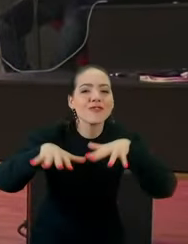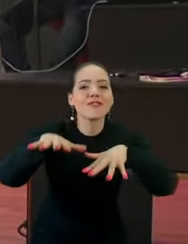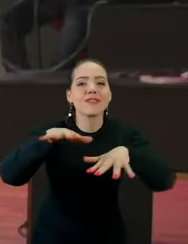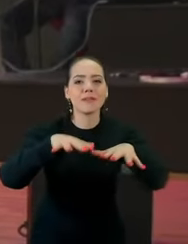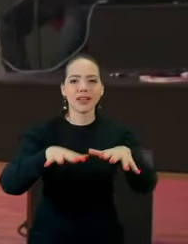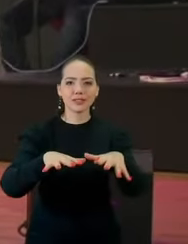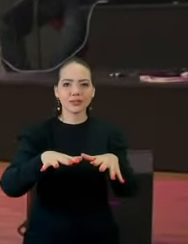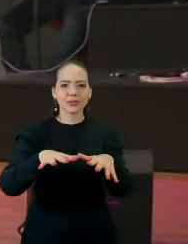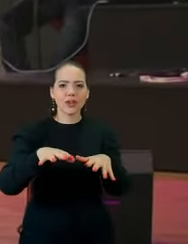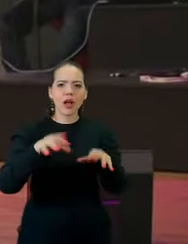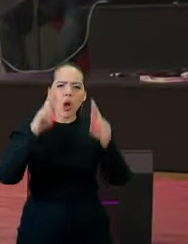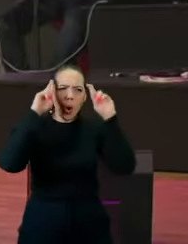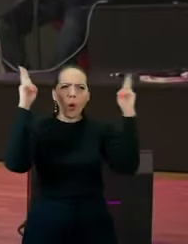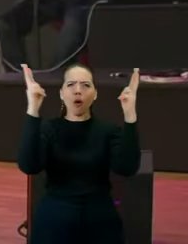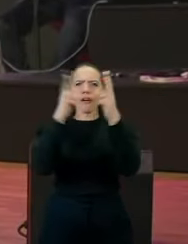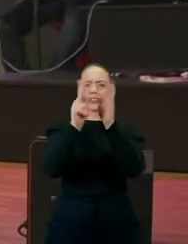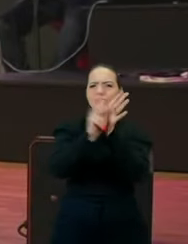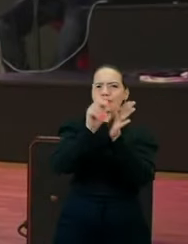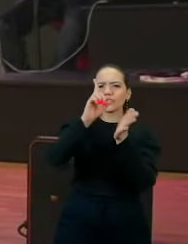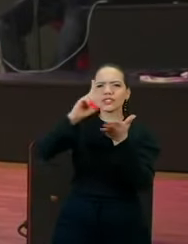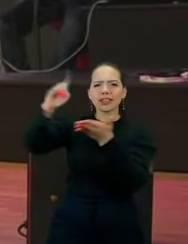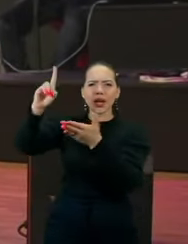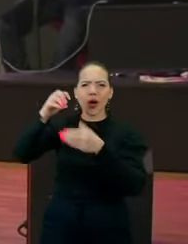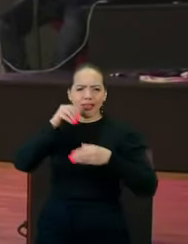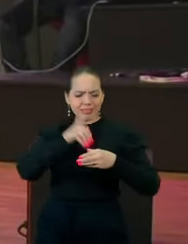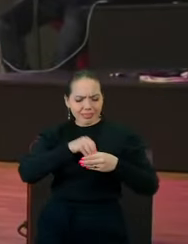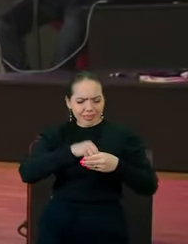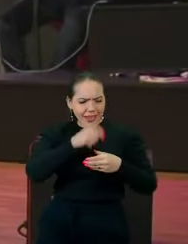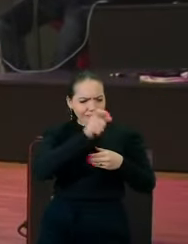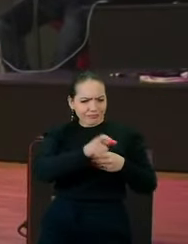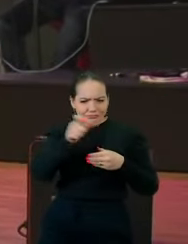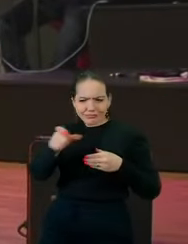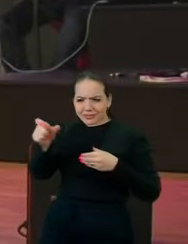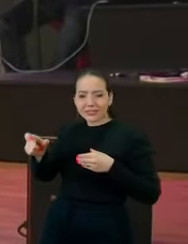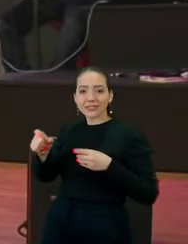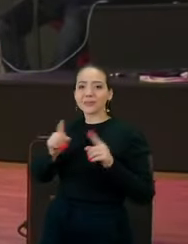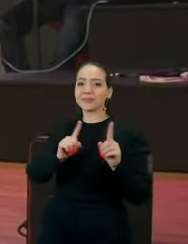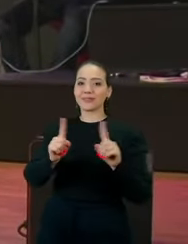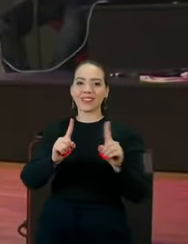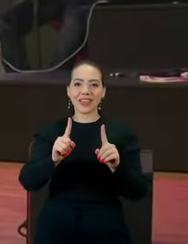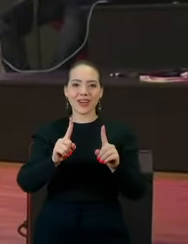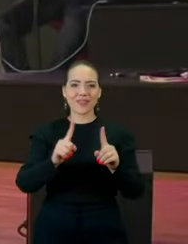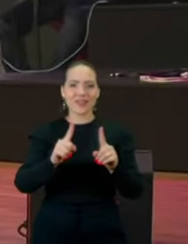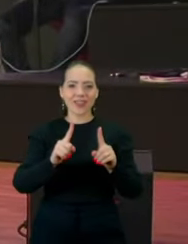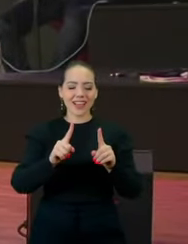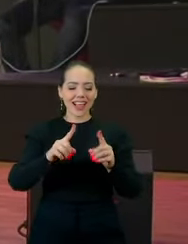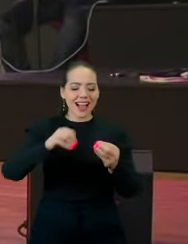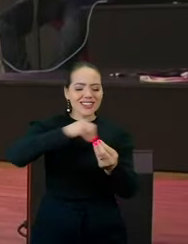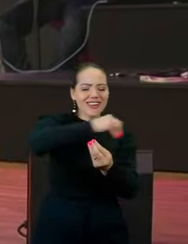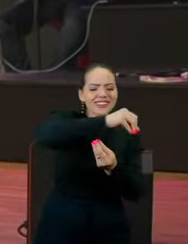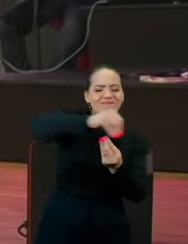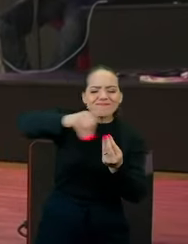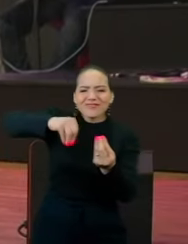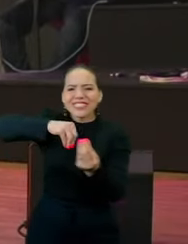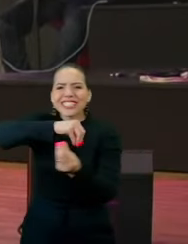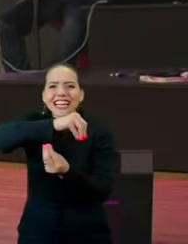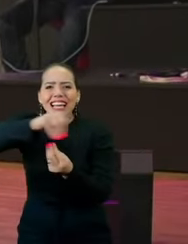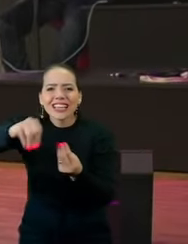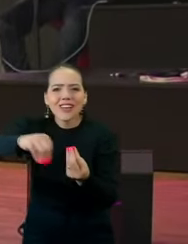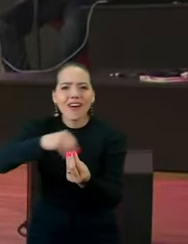está. O reino de Deus está aqui no meio de nós. Ele não é visível, mas ele